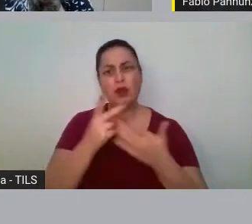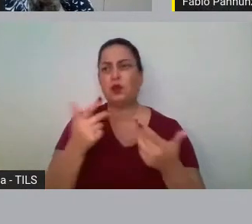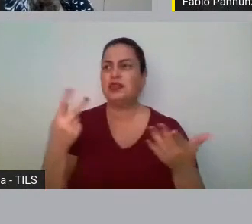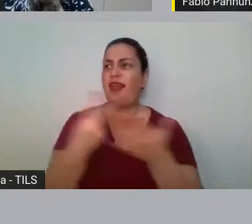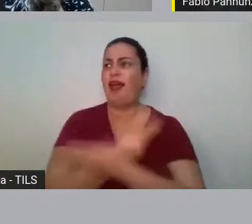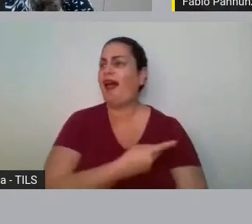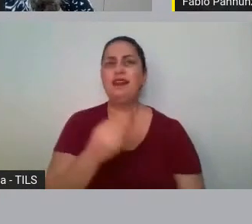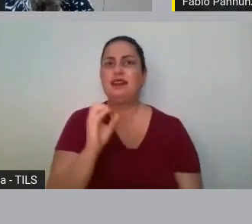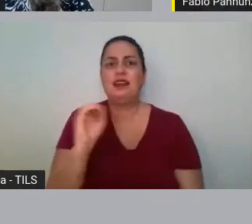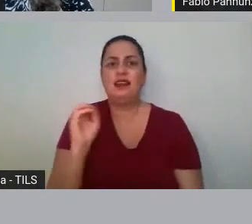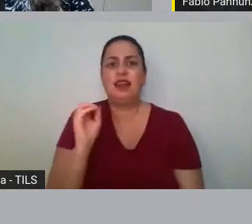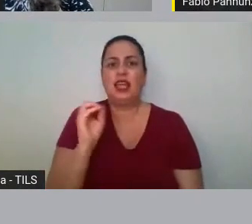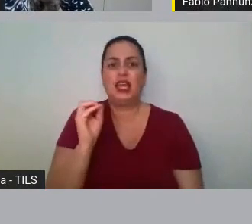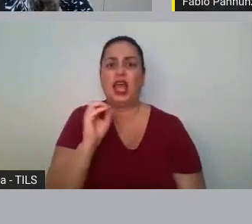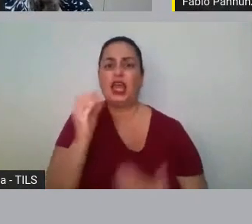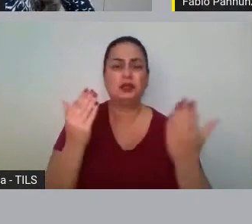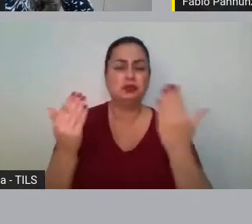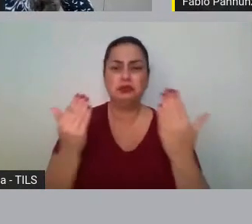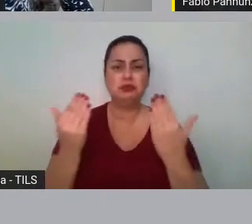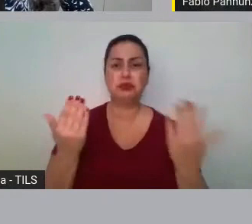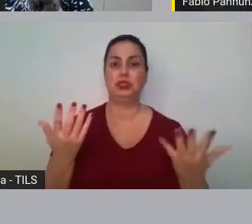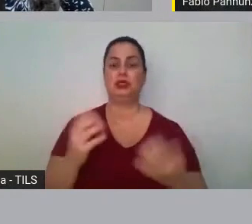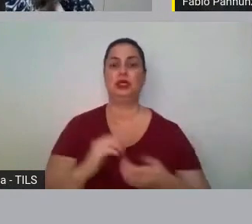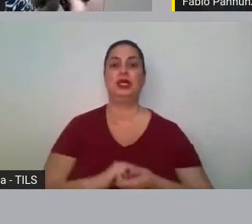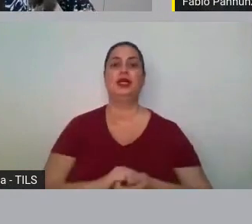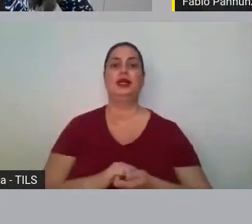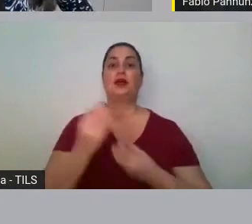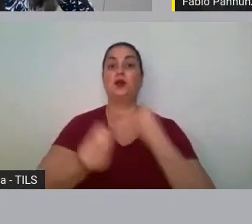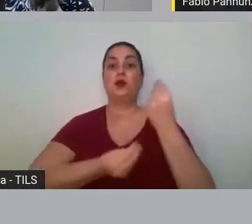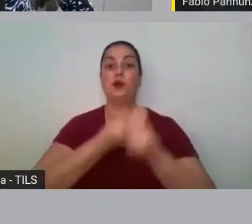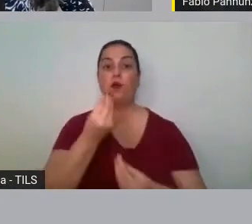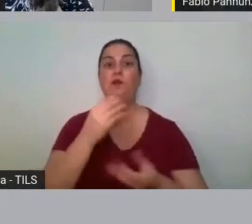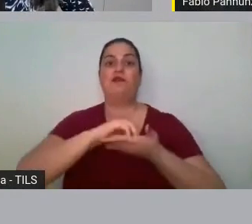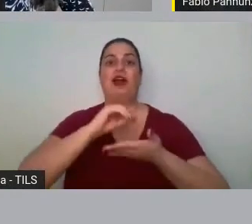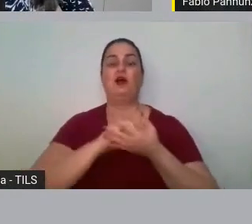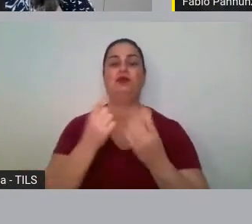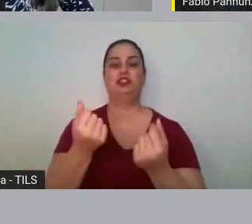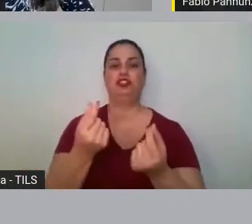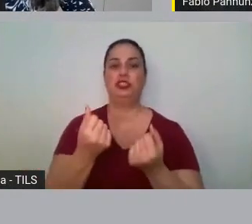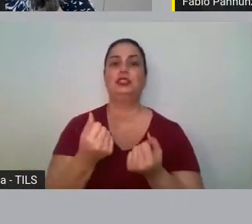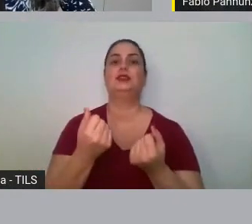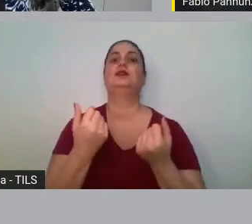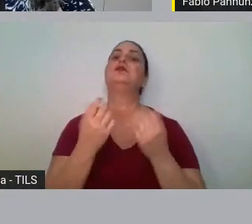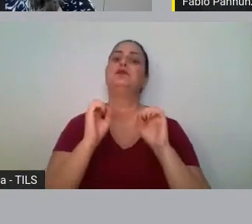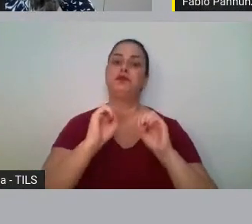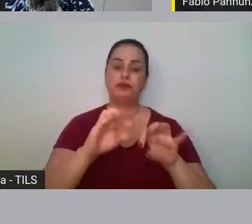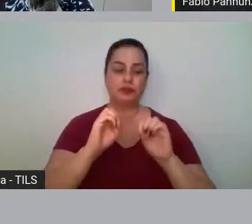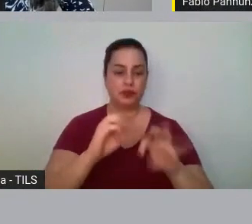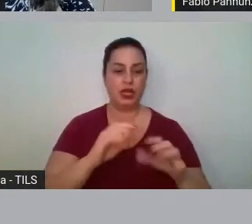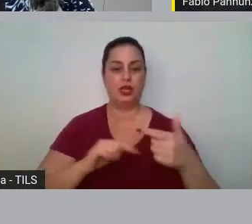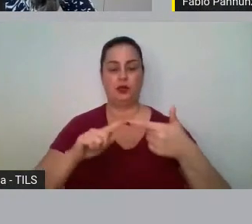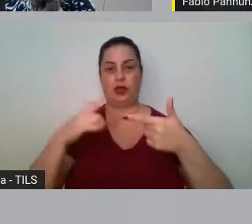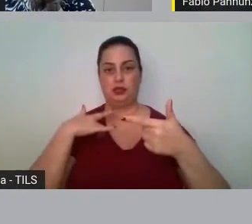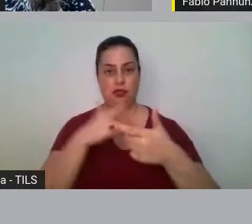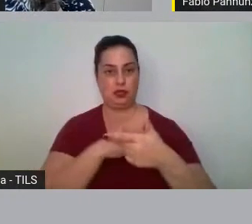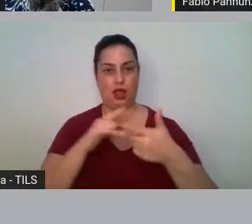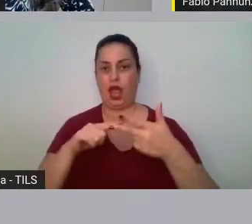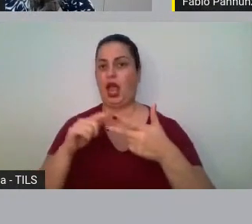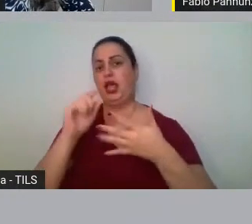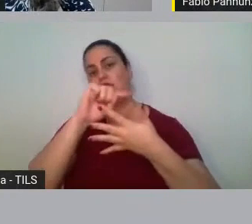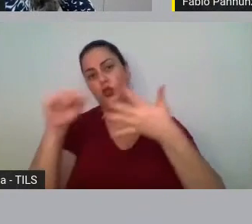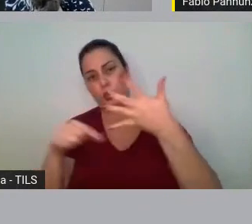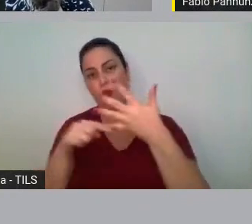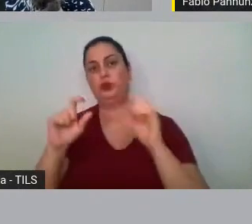não tem dinheiro para educação, saúde, moradia, todos os direitos que estão lá no artigo 6º da Constituição?